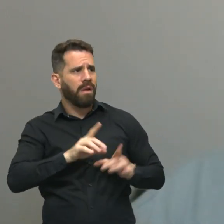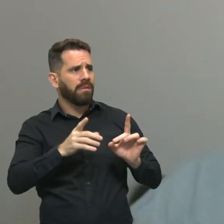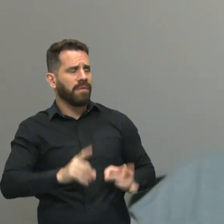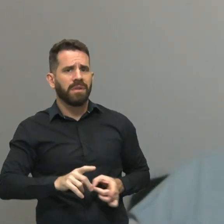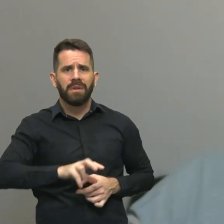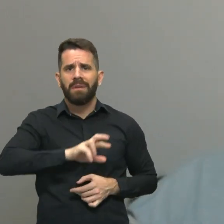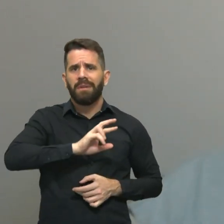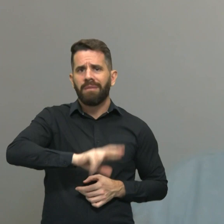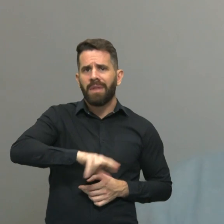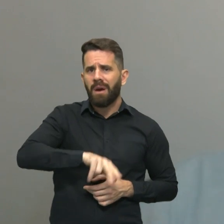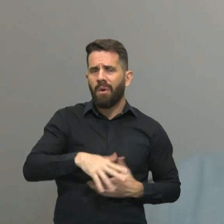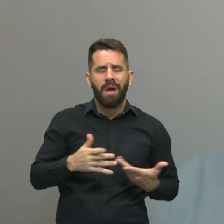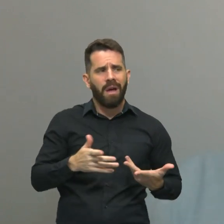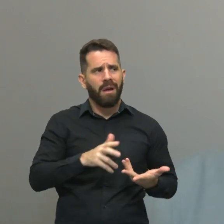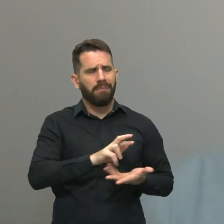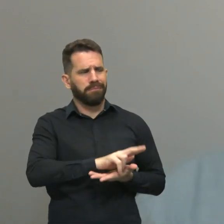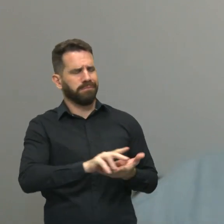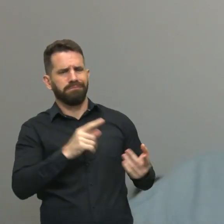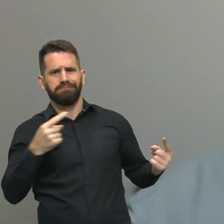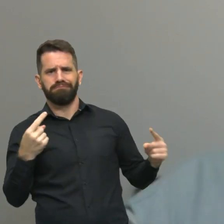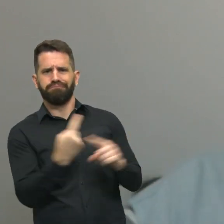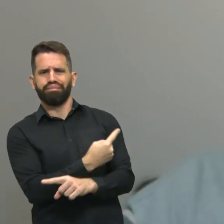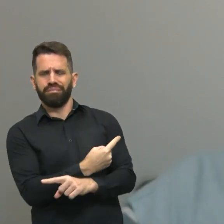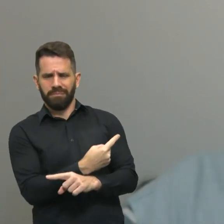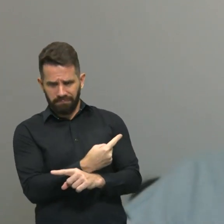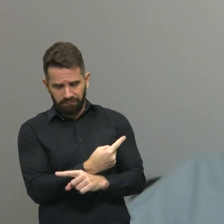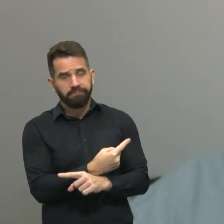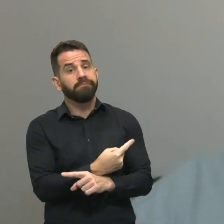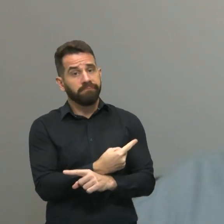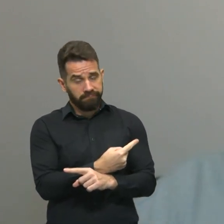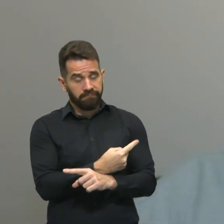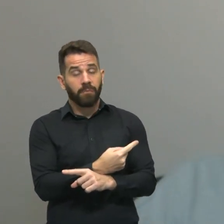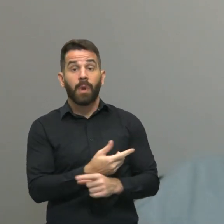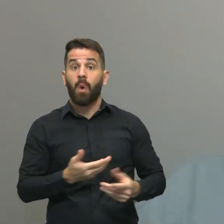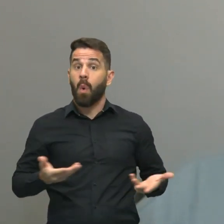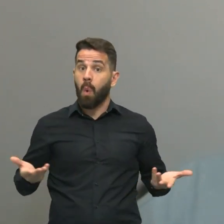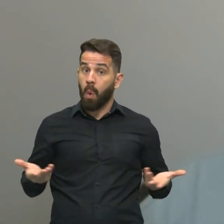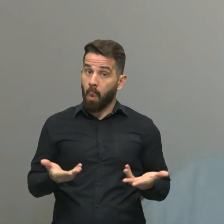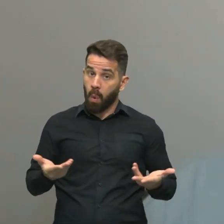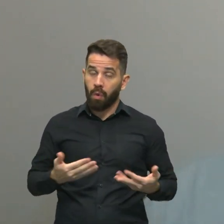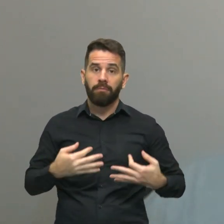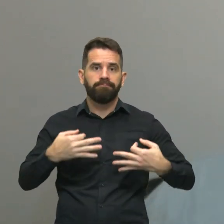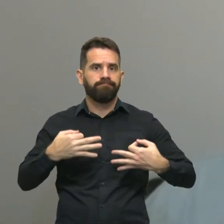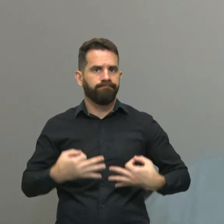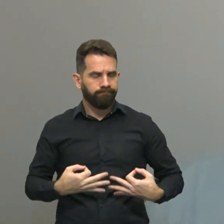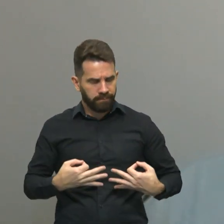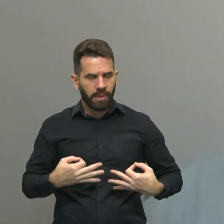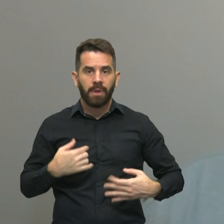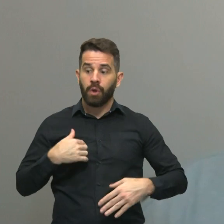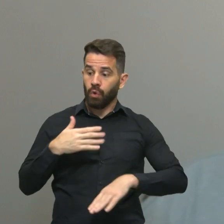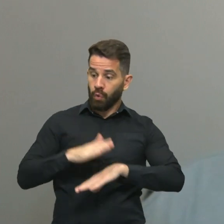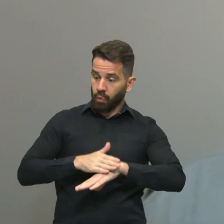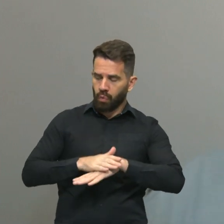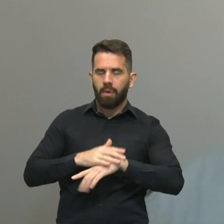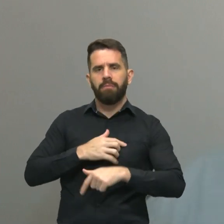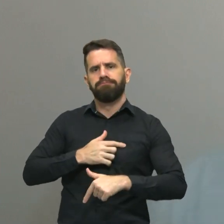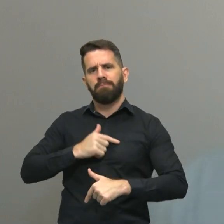grupo social para o qual a cota foi criada. E hoje, a partir do momento que a gente começa a